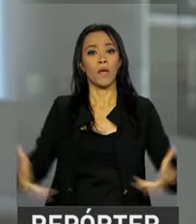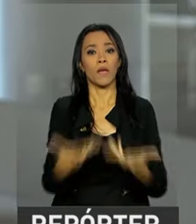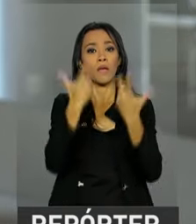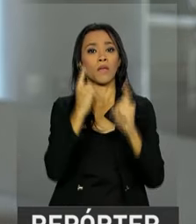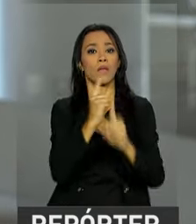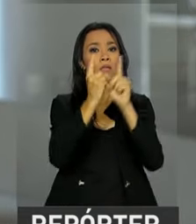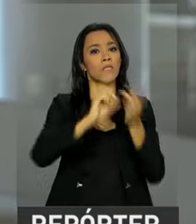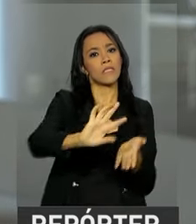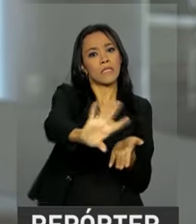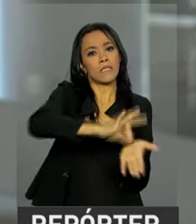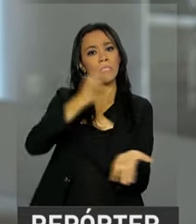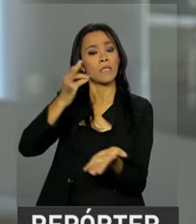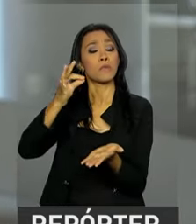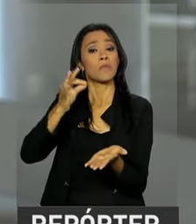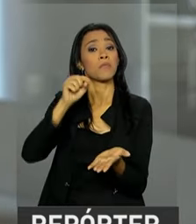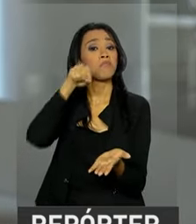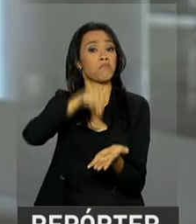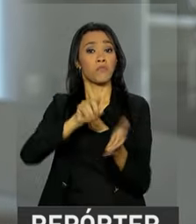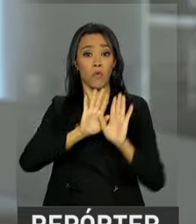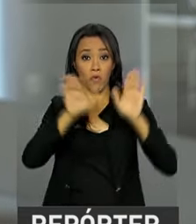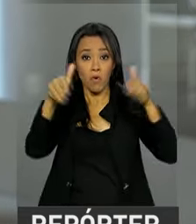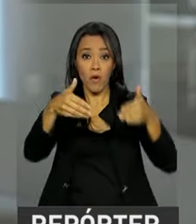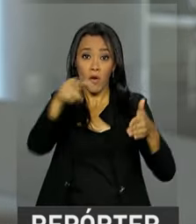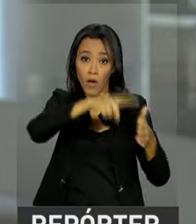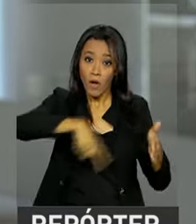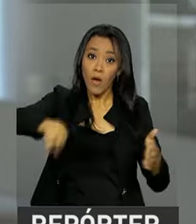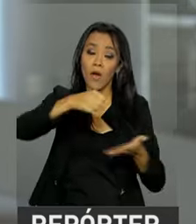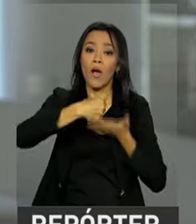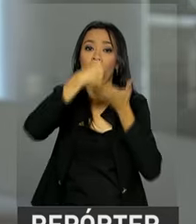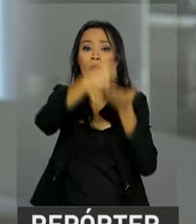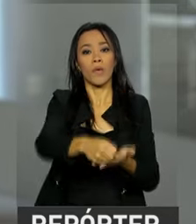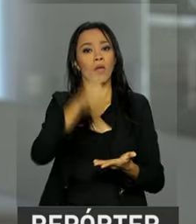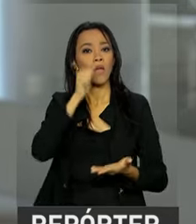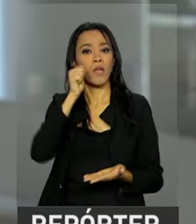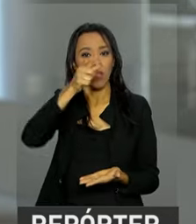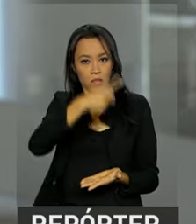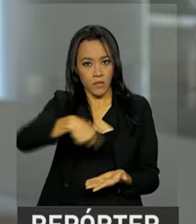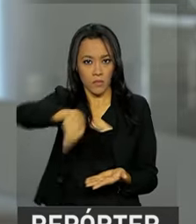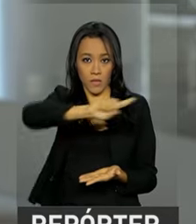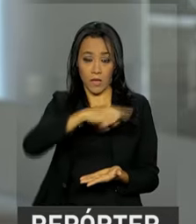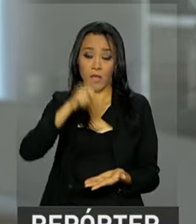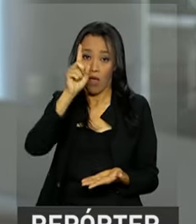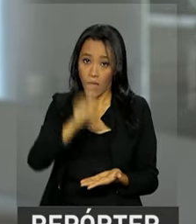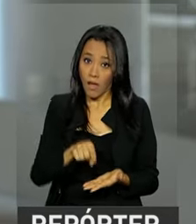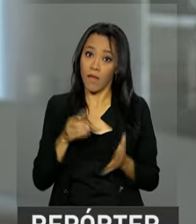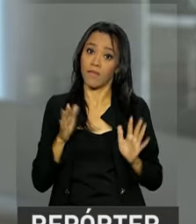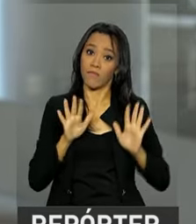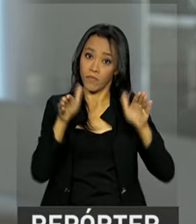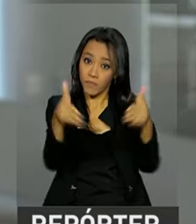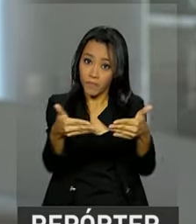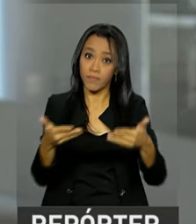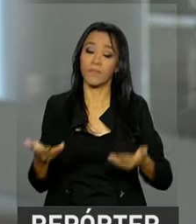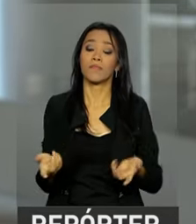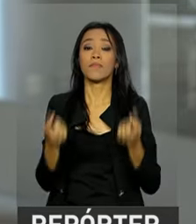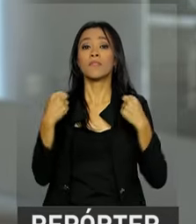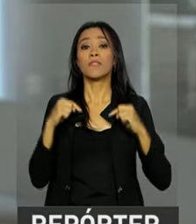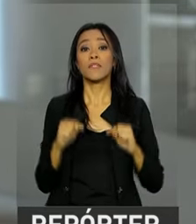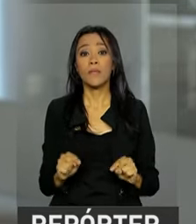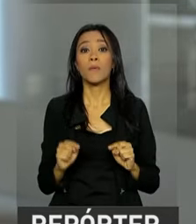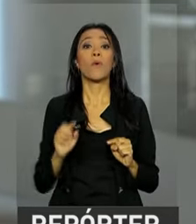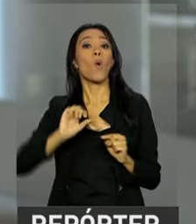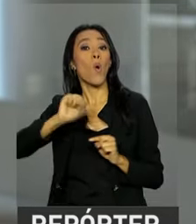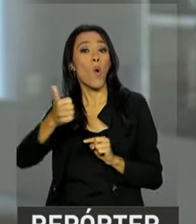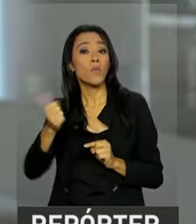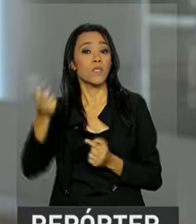em favor das mulheres a expectativa é que sejam anunciadas medidas então em prol das mulheres a partir das